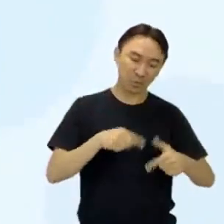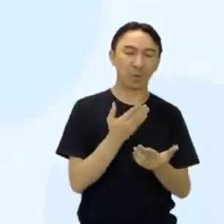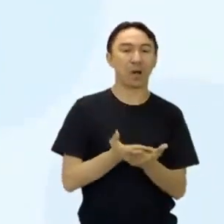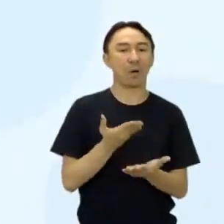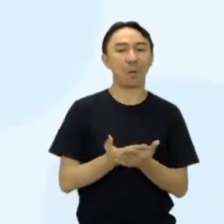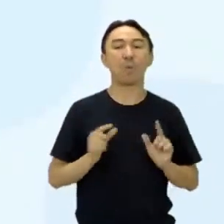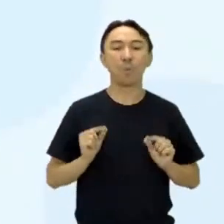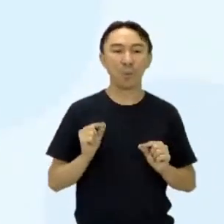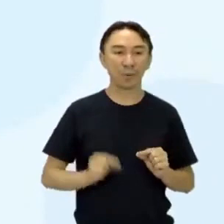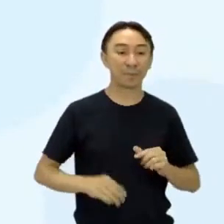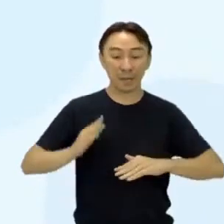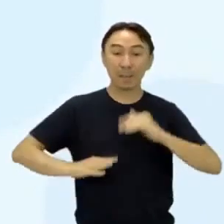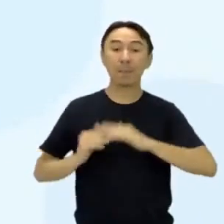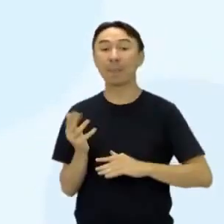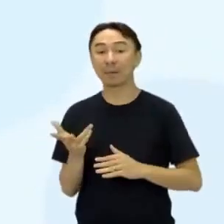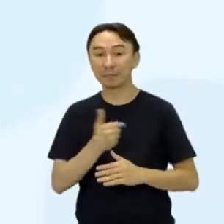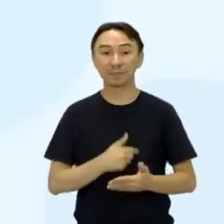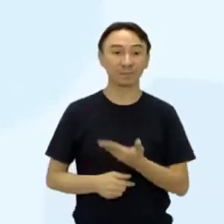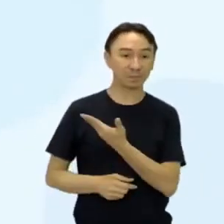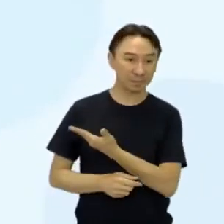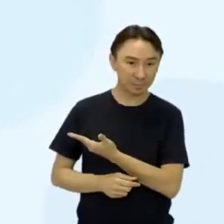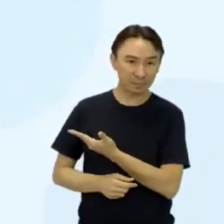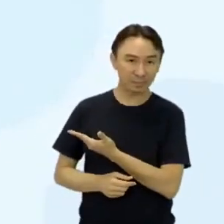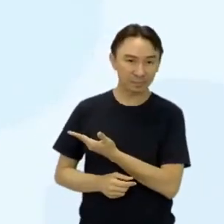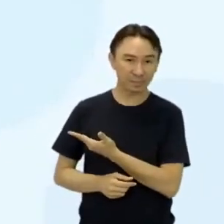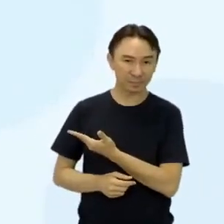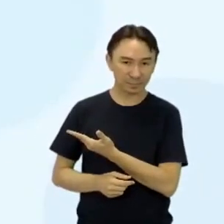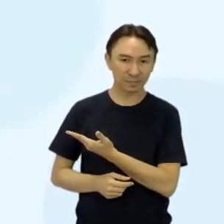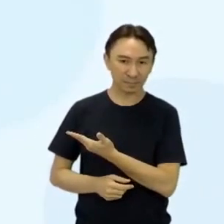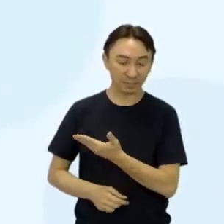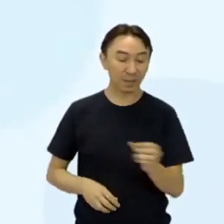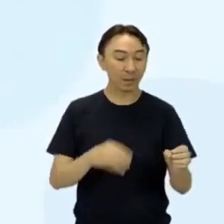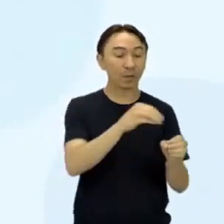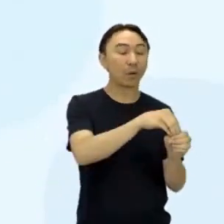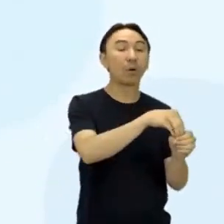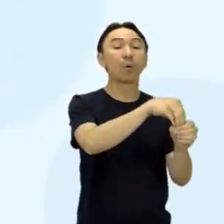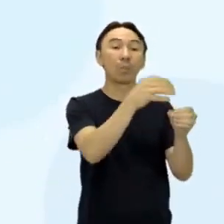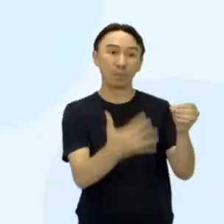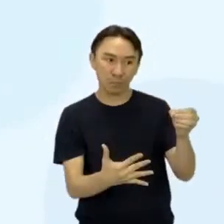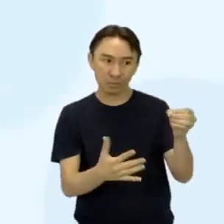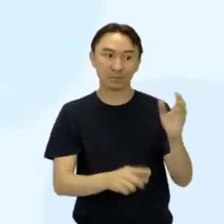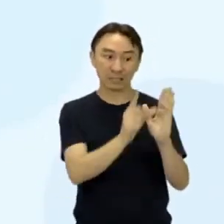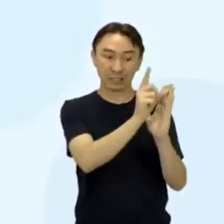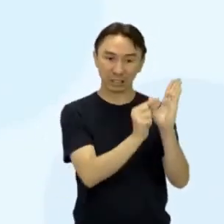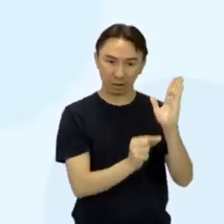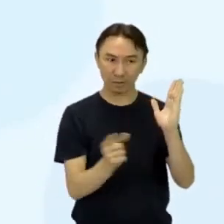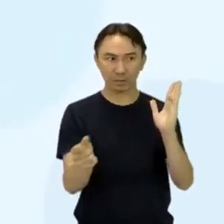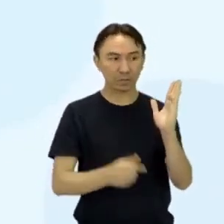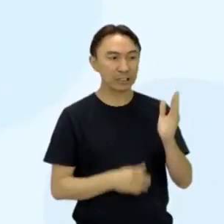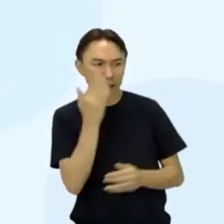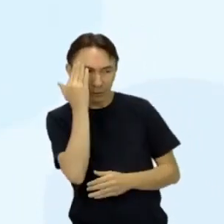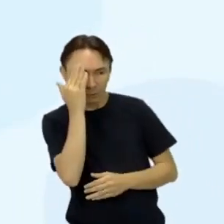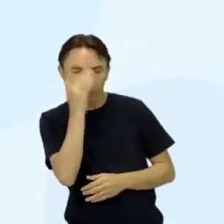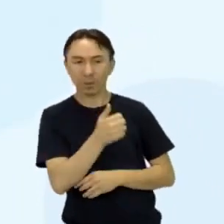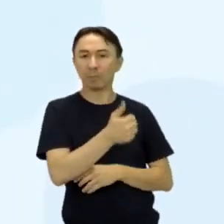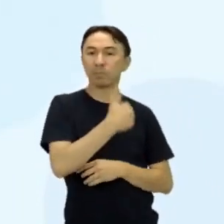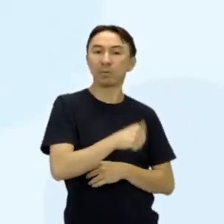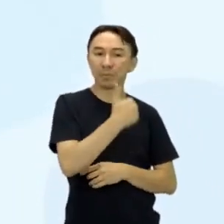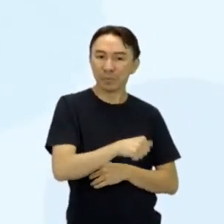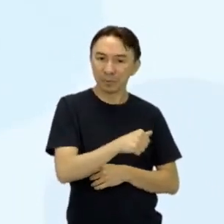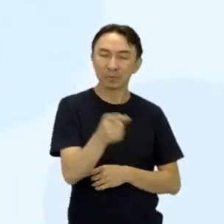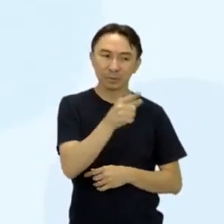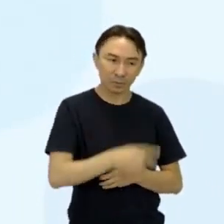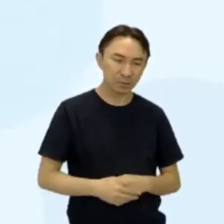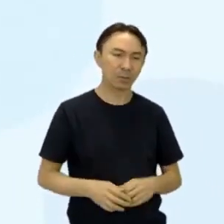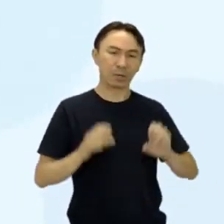Então, a habilidade de hoje é compreender e avaliar conteúdos produzidos por meio digital, se posicionando aí de maneira ética e crítica. E